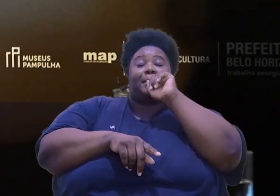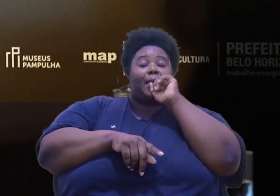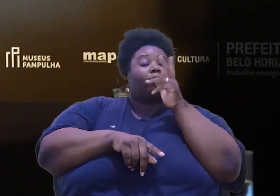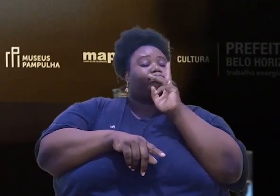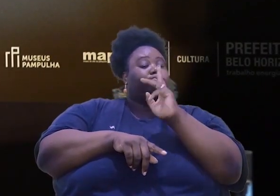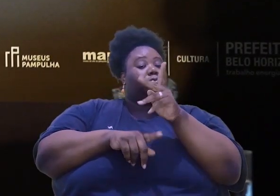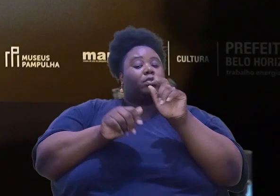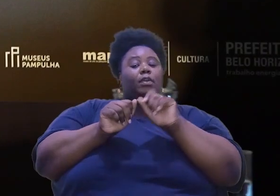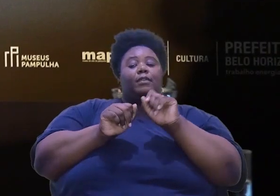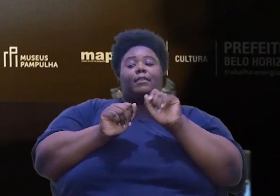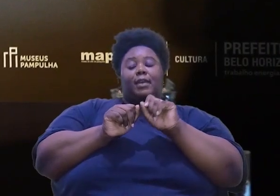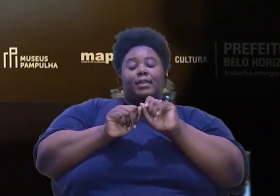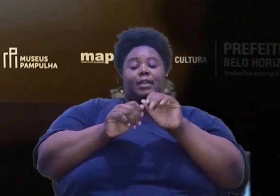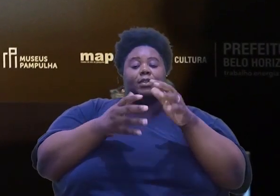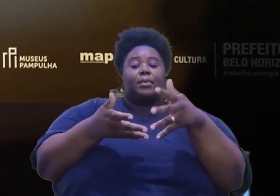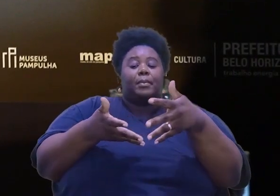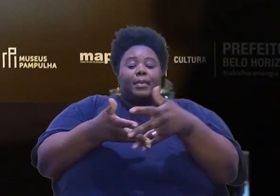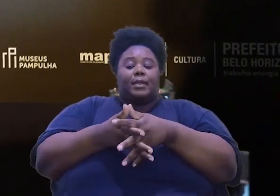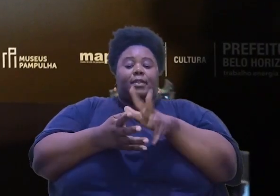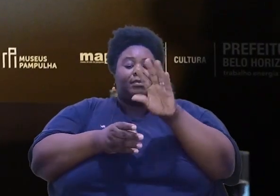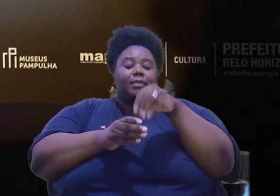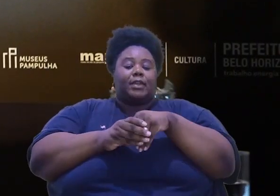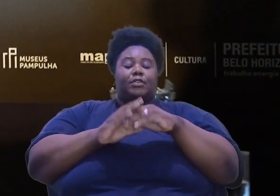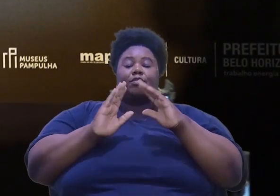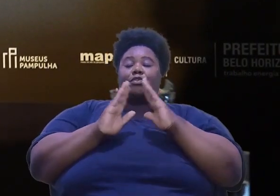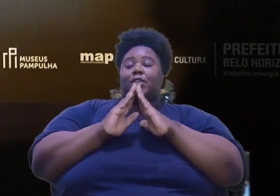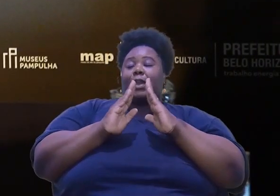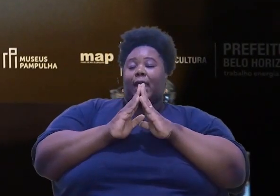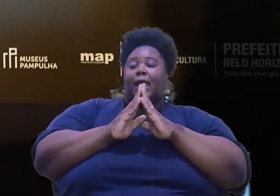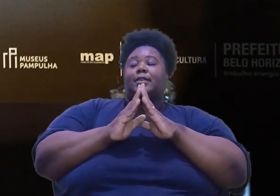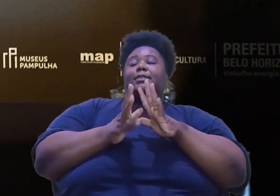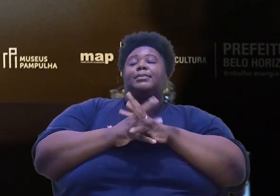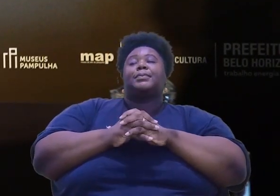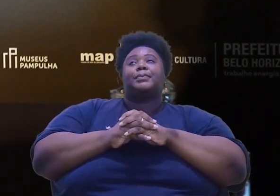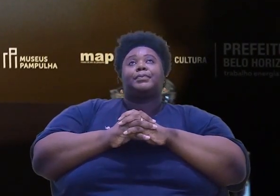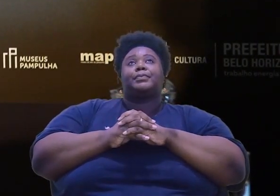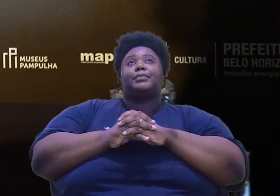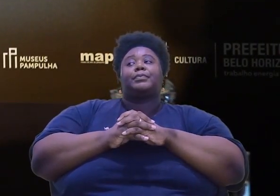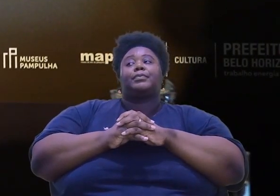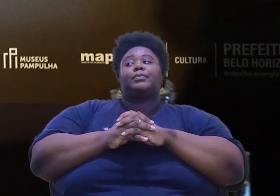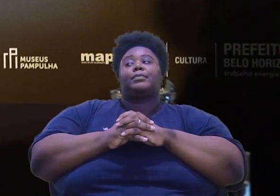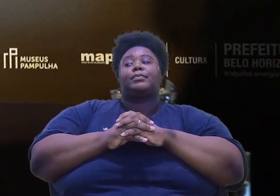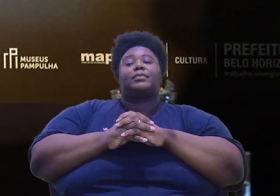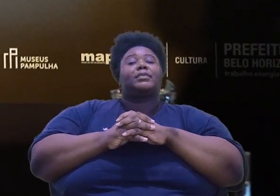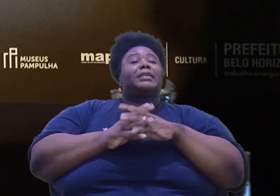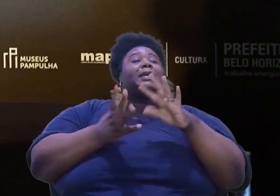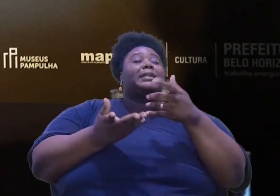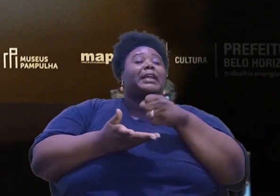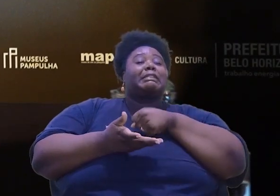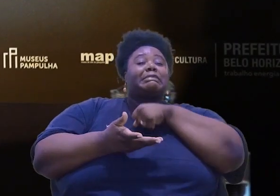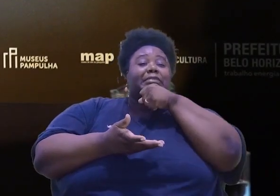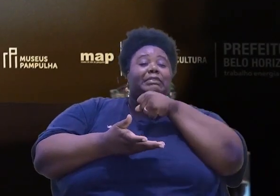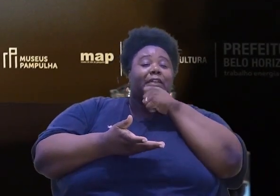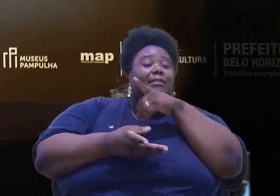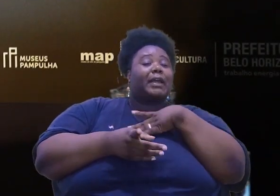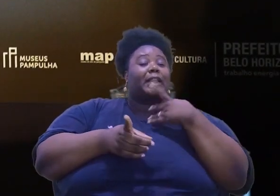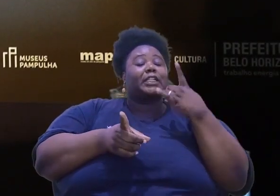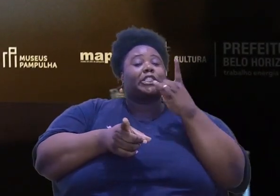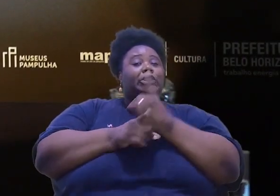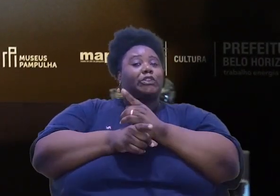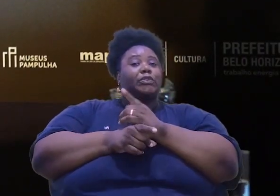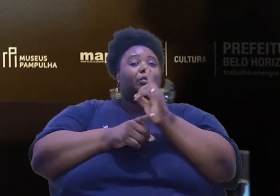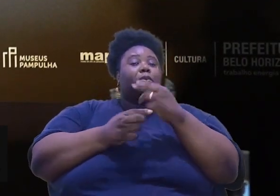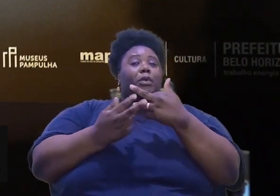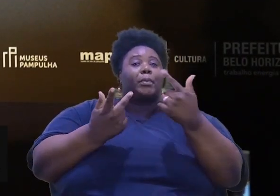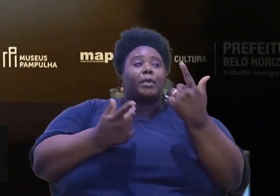continuou fazendo os presépios dentro de casa, né? E cada ano, até ela bem velhinha, ela descobriu uma